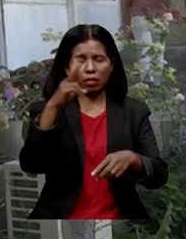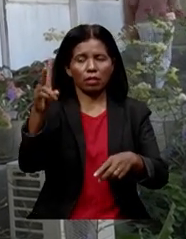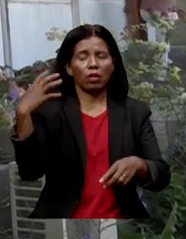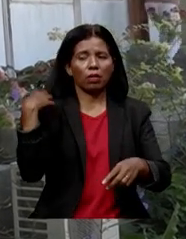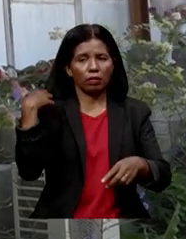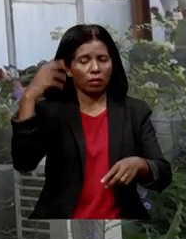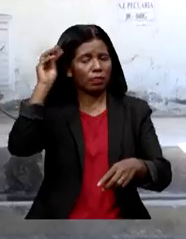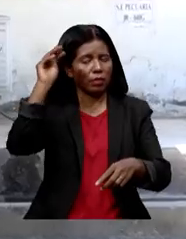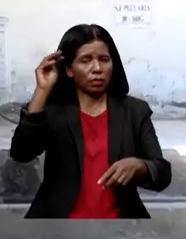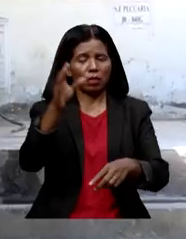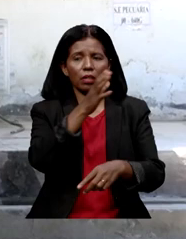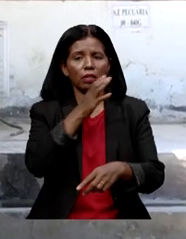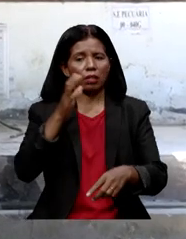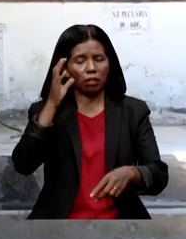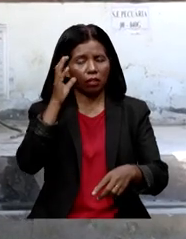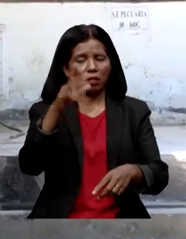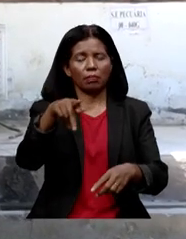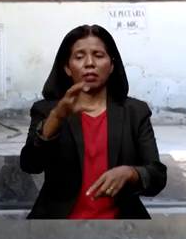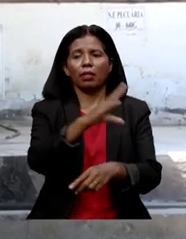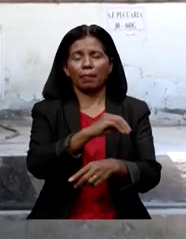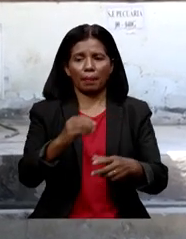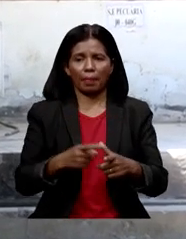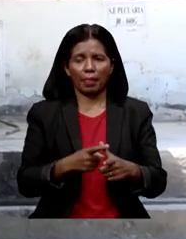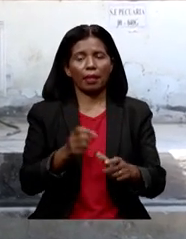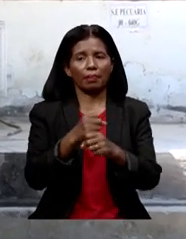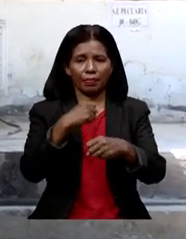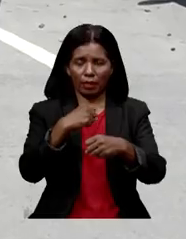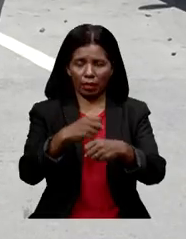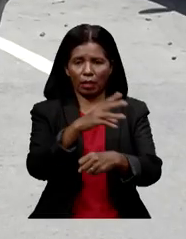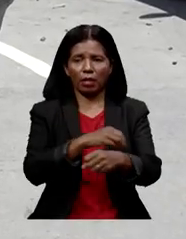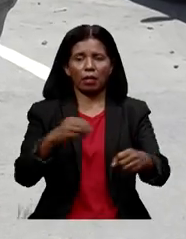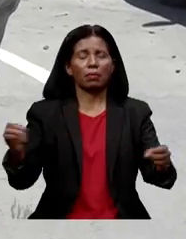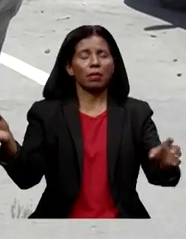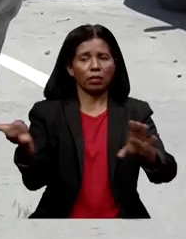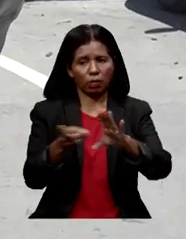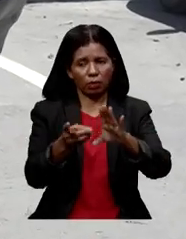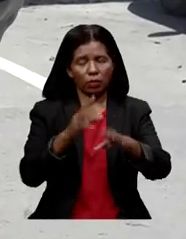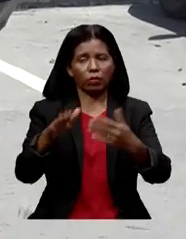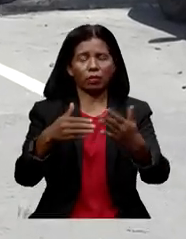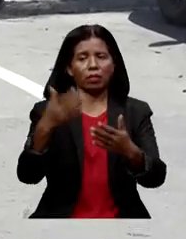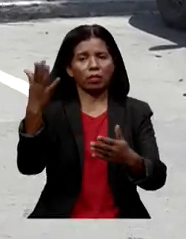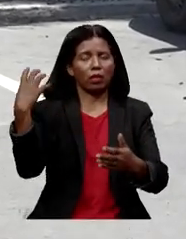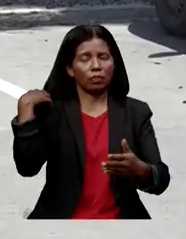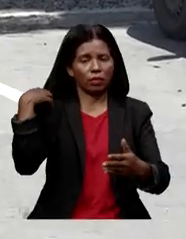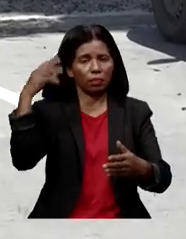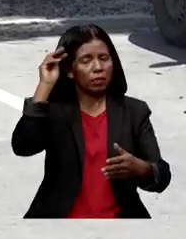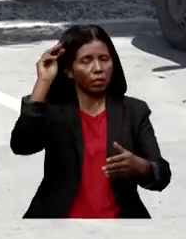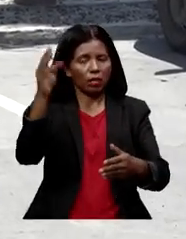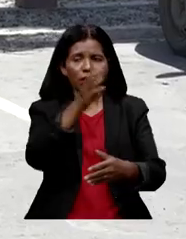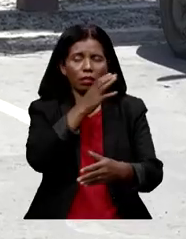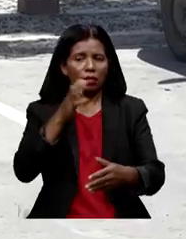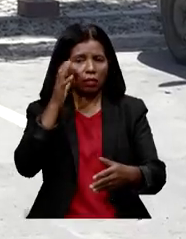Edifício, Ministério Agricultura, Pescas, Pecuária e Floresta. A fim halo busca no apreensão ba documento Sira e Edifício, Ministério Agricultura,